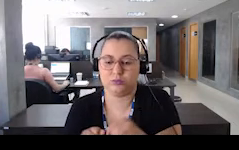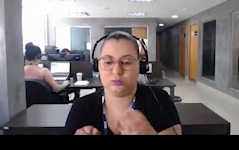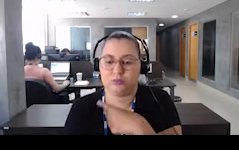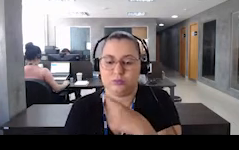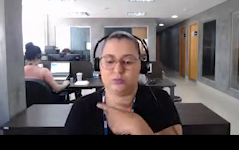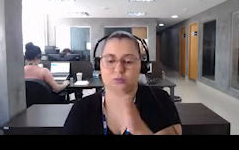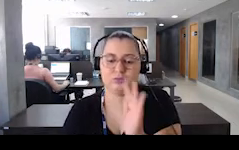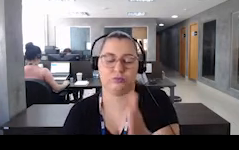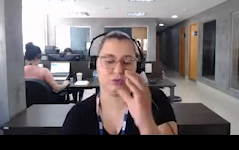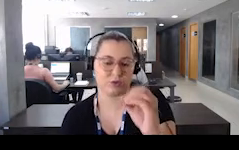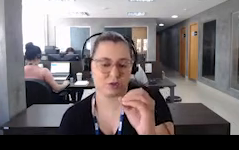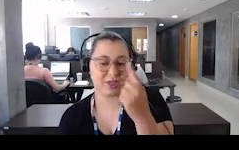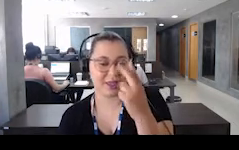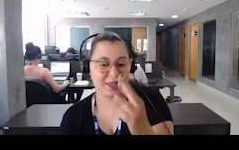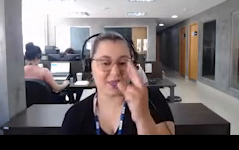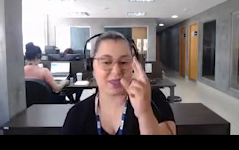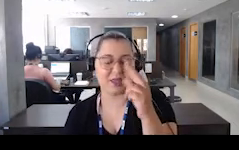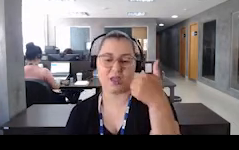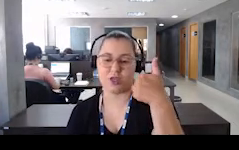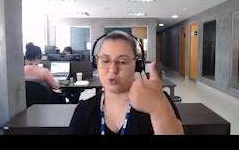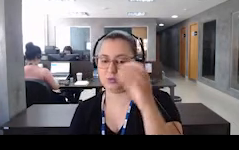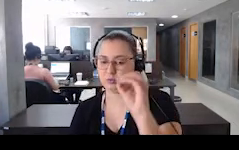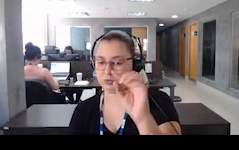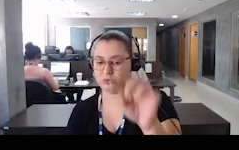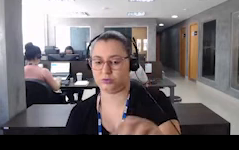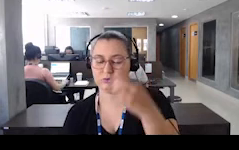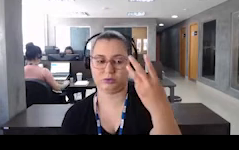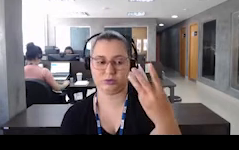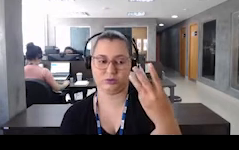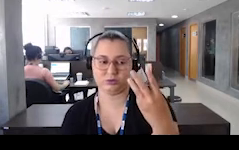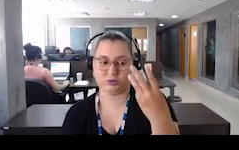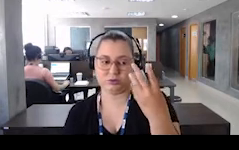achado, é quanto? Vou colocar aqui, ó. R1 é igual a